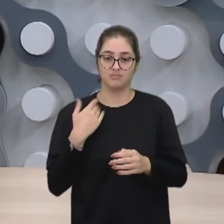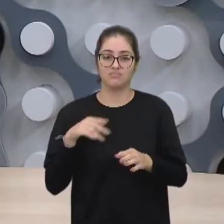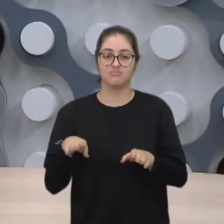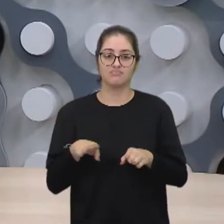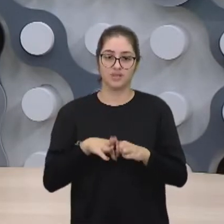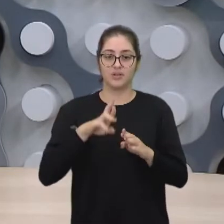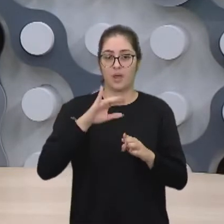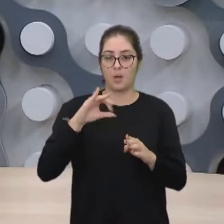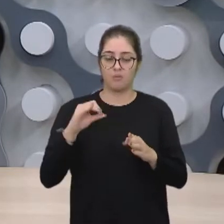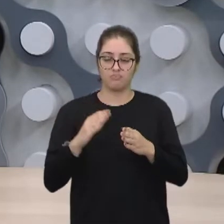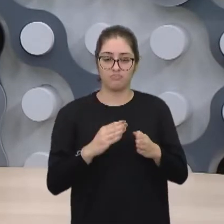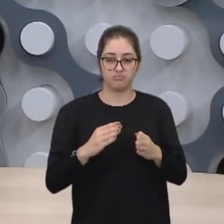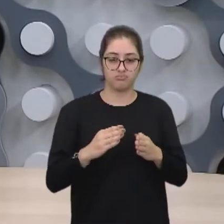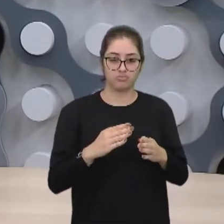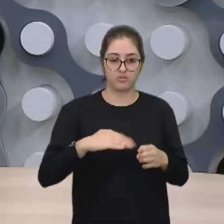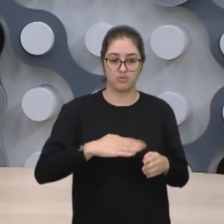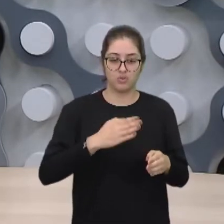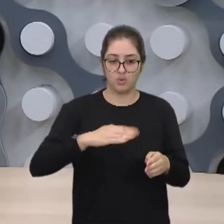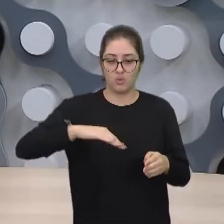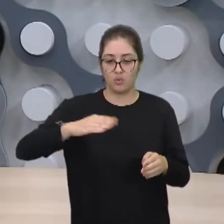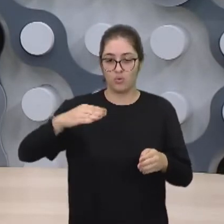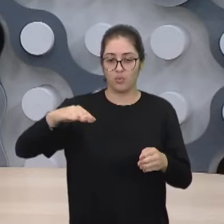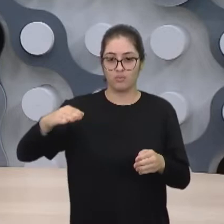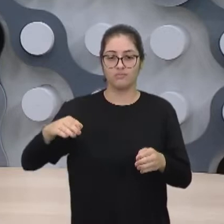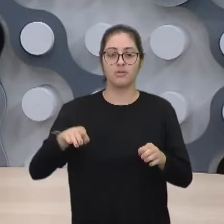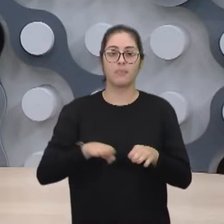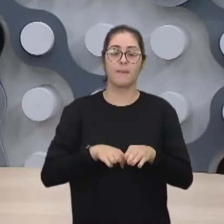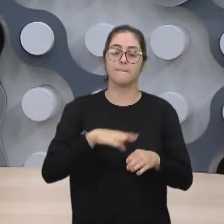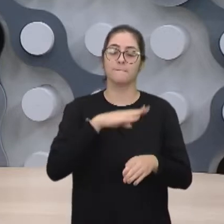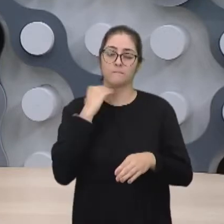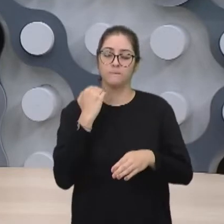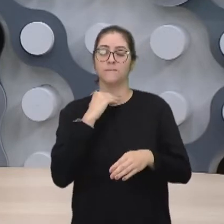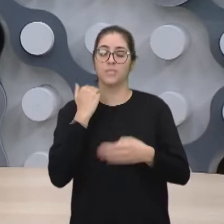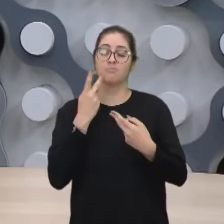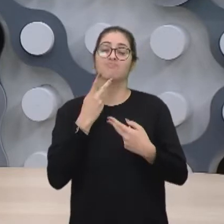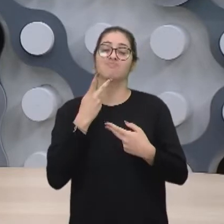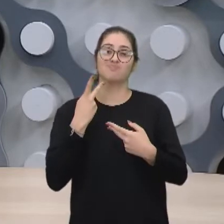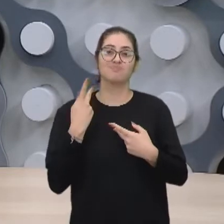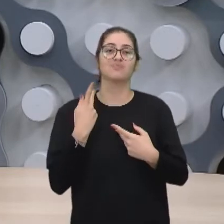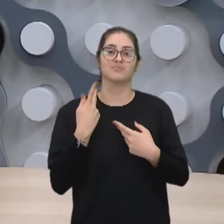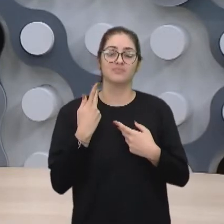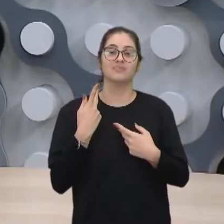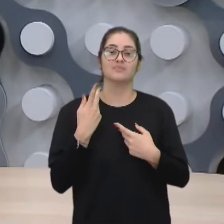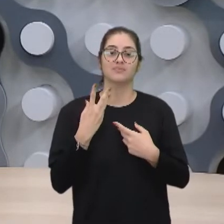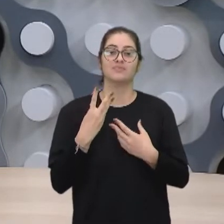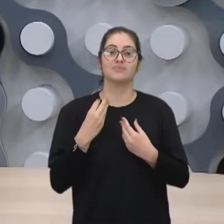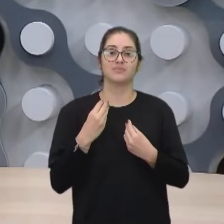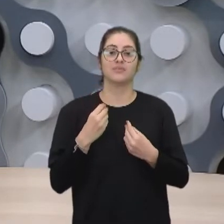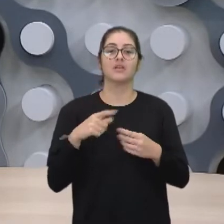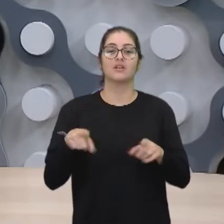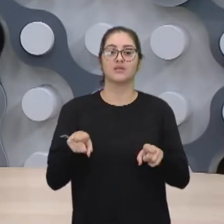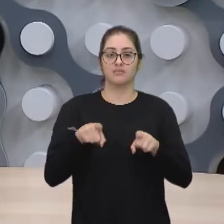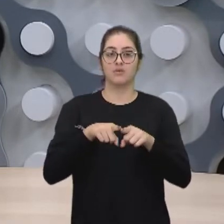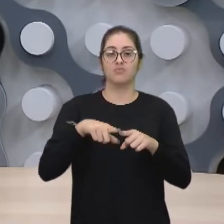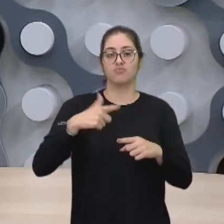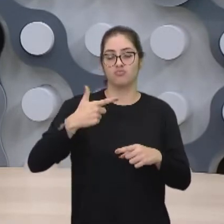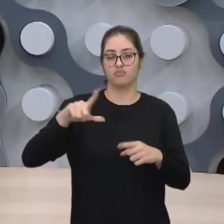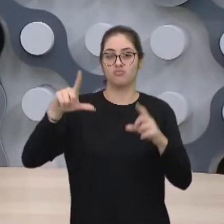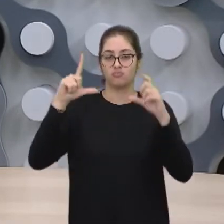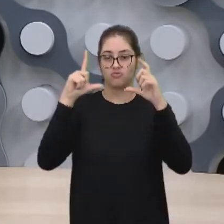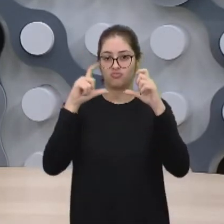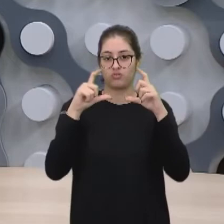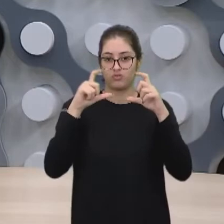as consequências, fora as mortes aí que foram ocasionadas aí nessa região. Aí eu trouxe uma outra foto de